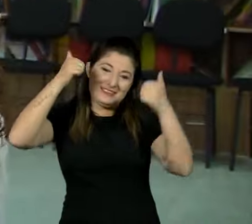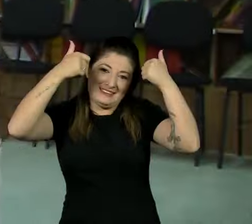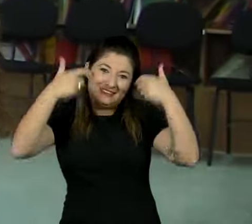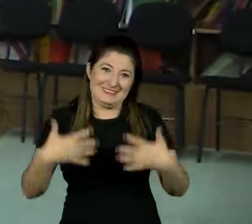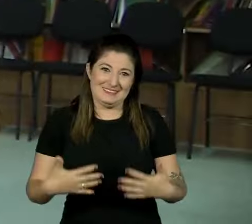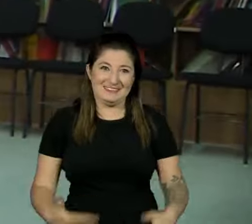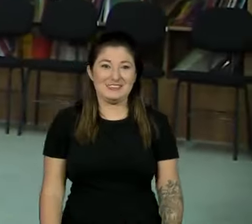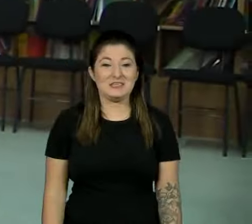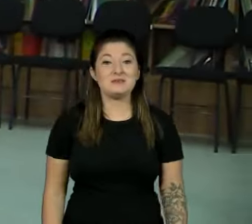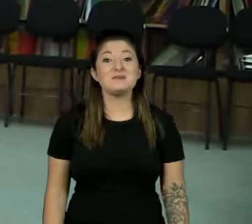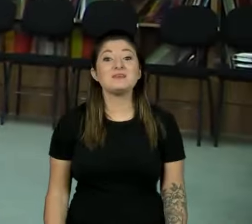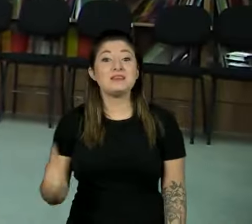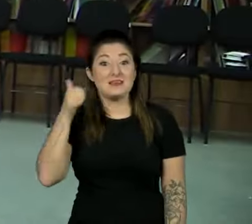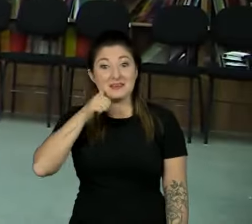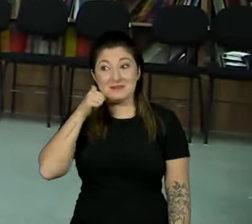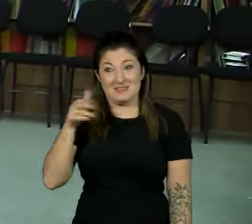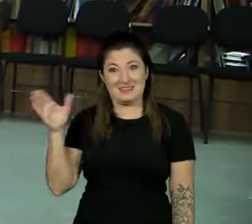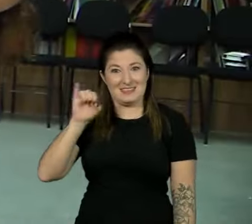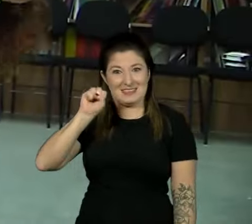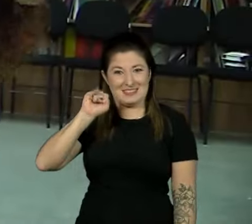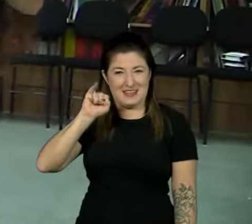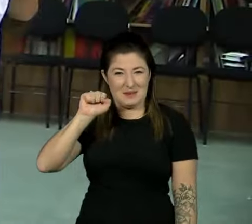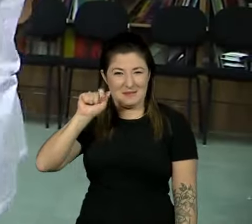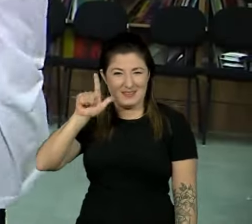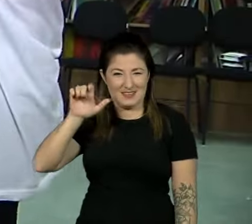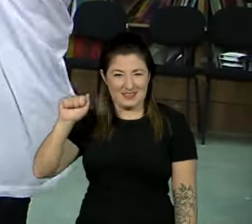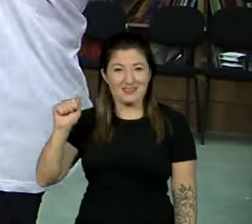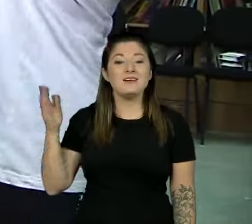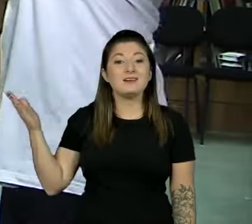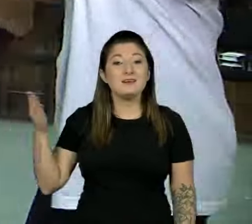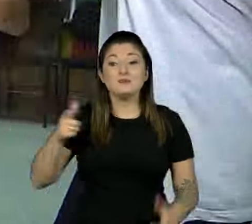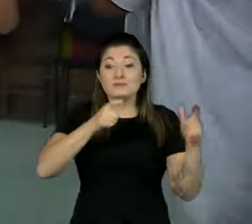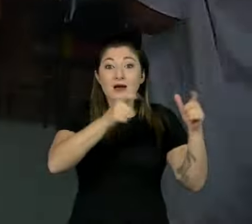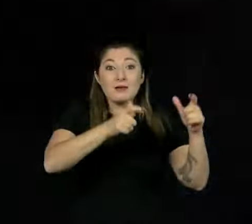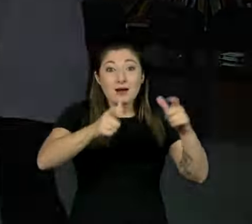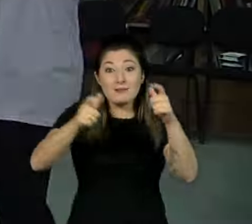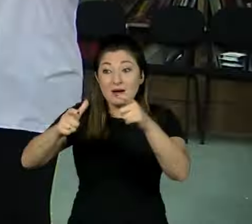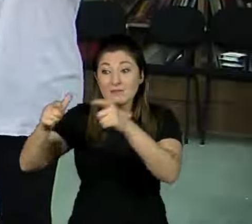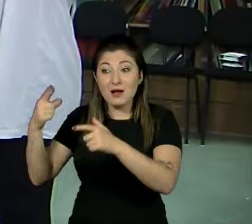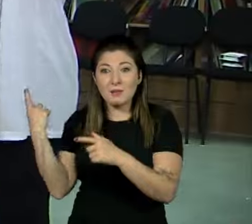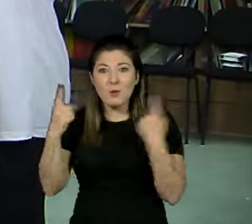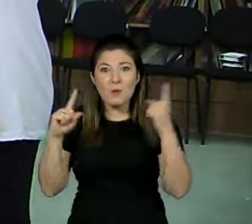Isabela Vitória segue engrandecendo todos os lugares que ela passa.